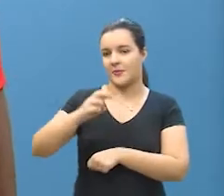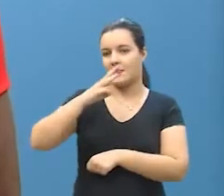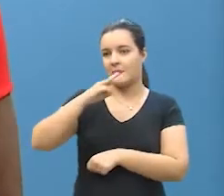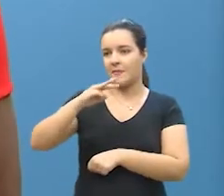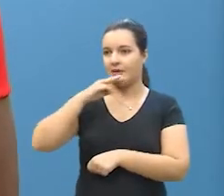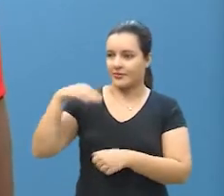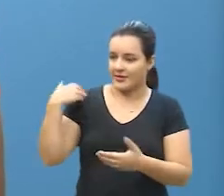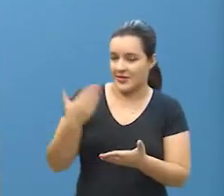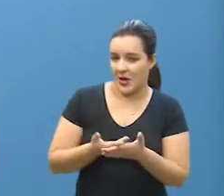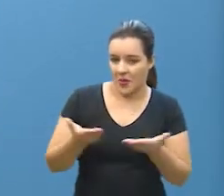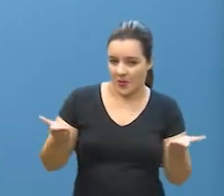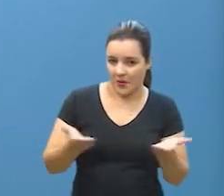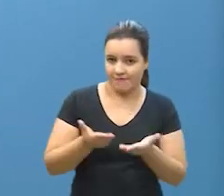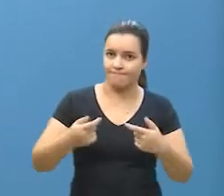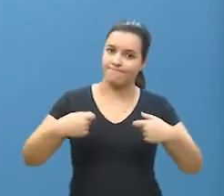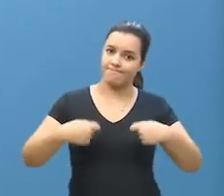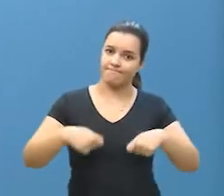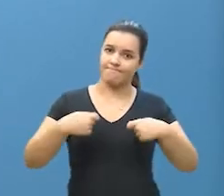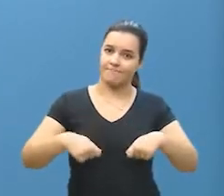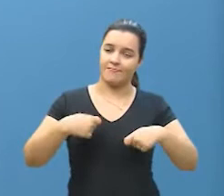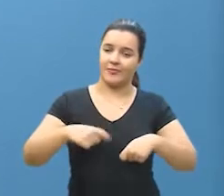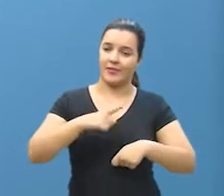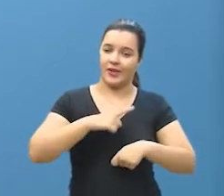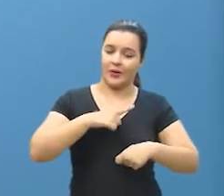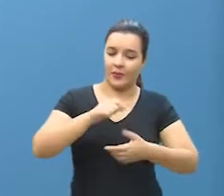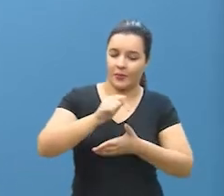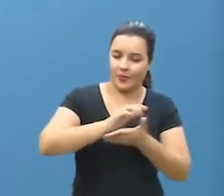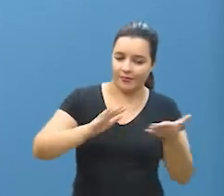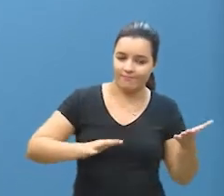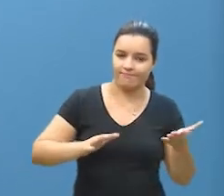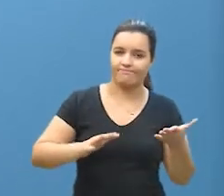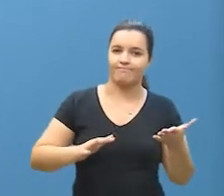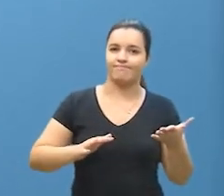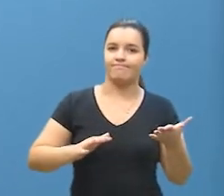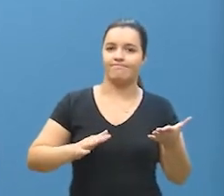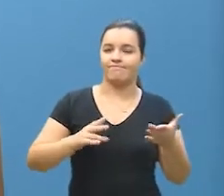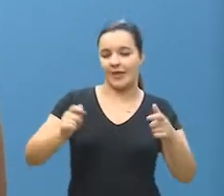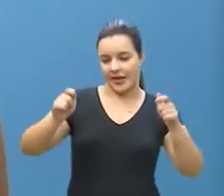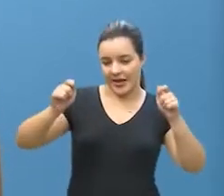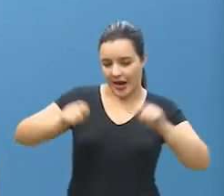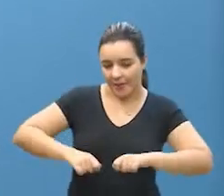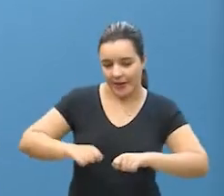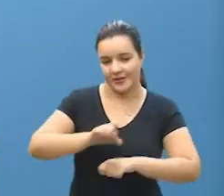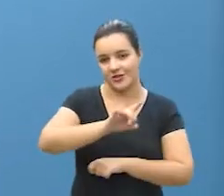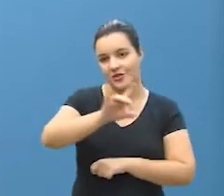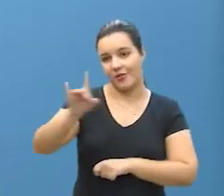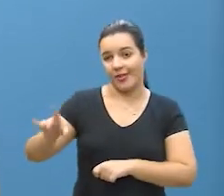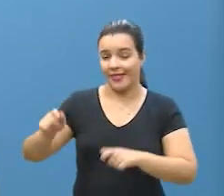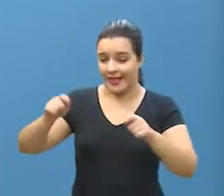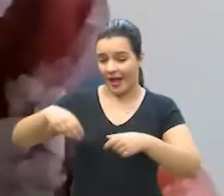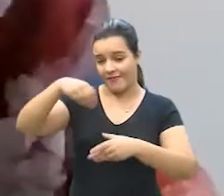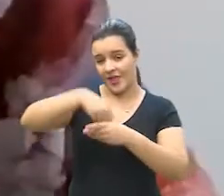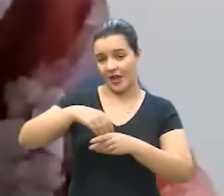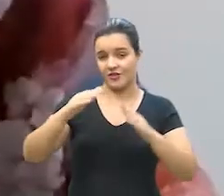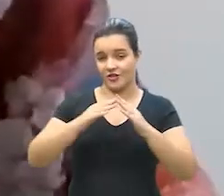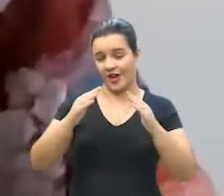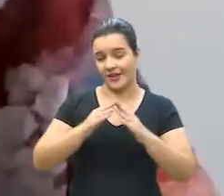enfrentando isso, né? Então, eles tinham que estar aí em atividade dentro das possibilidades de fazer dentro de casa.